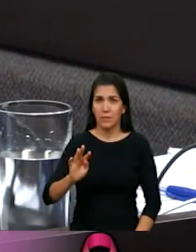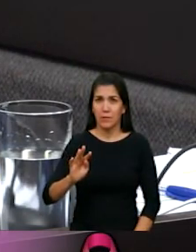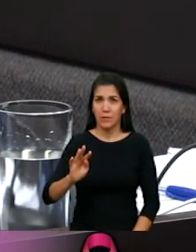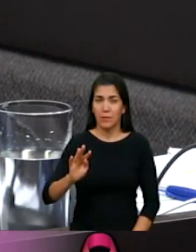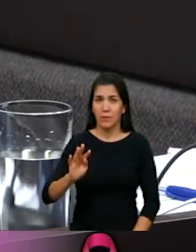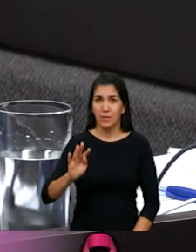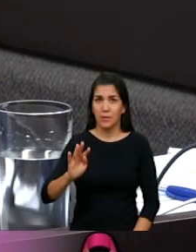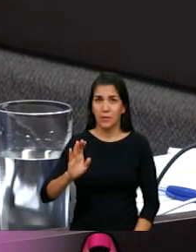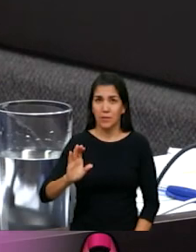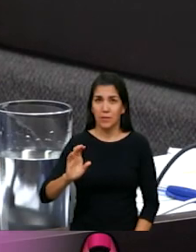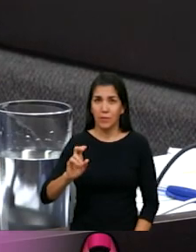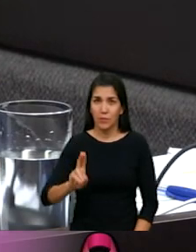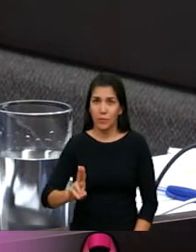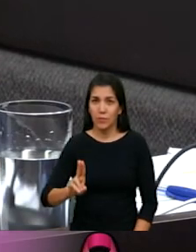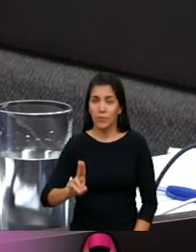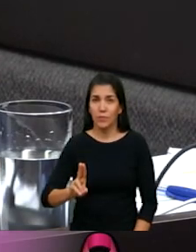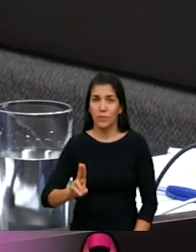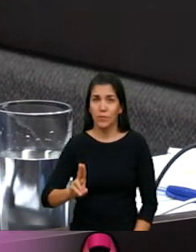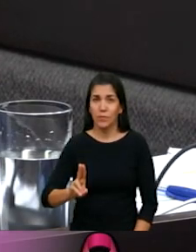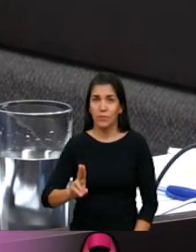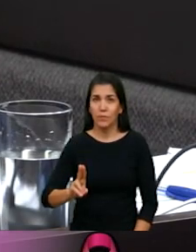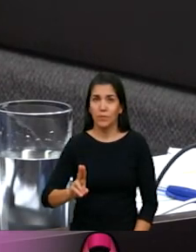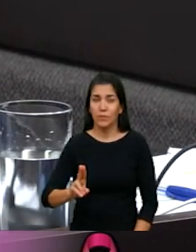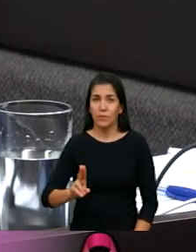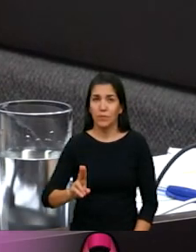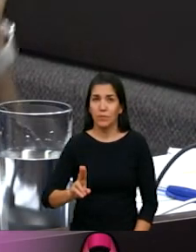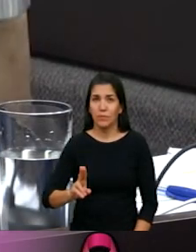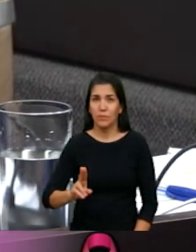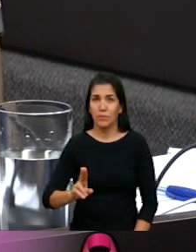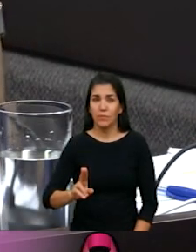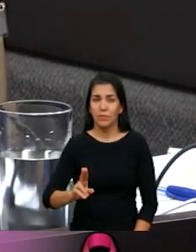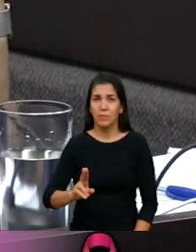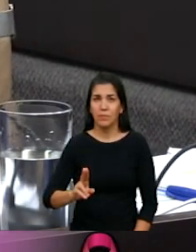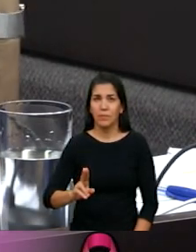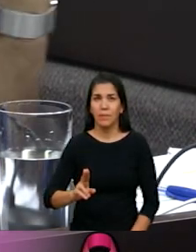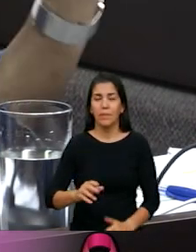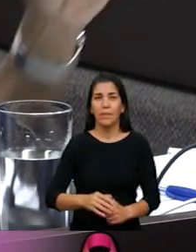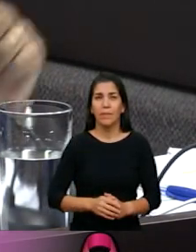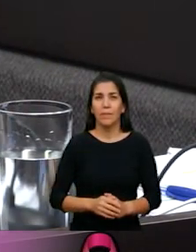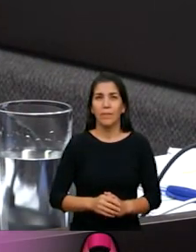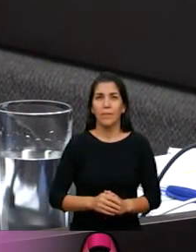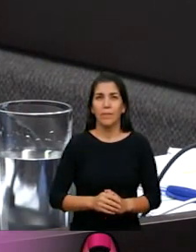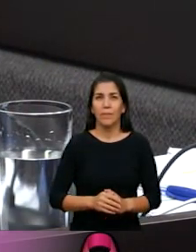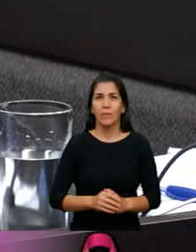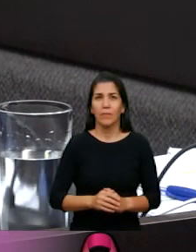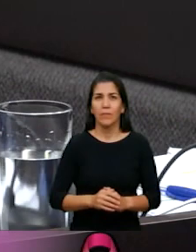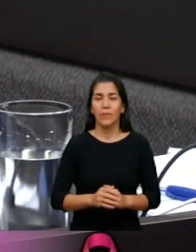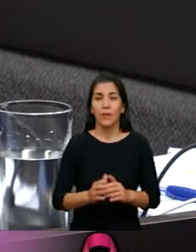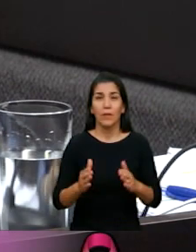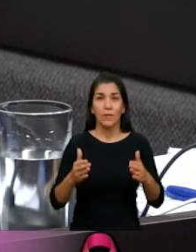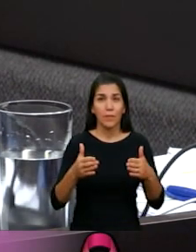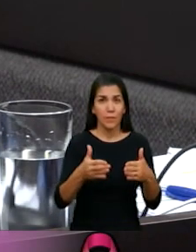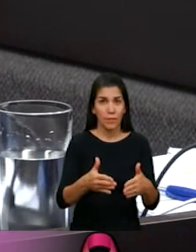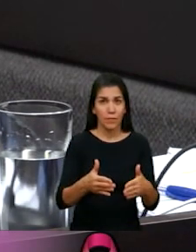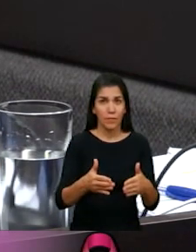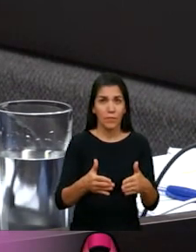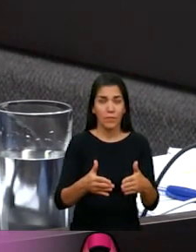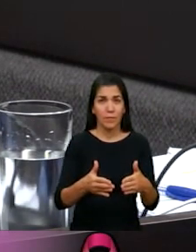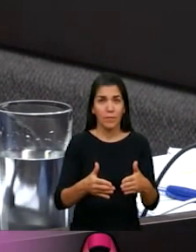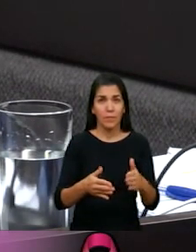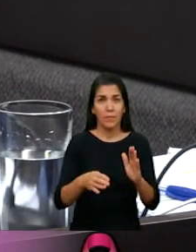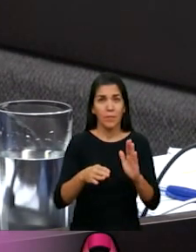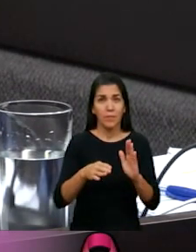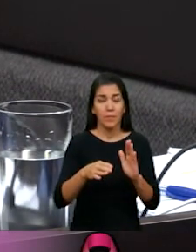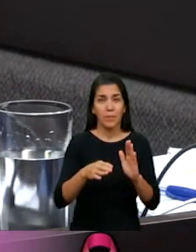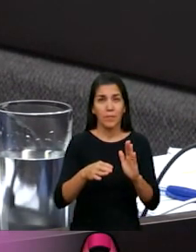do Tribunal de Contas, aliás, que leva em consideração apenas a parte objetiva. E várias vezes